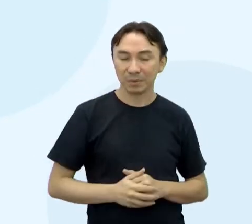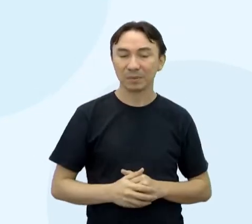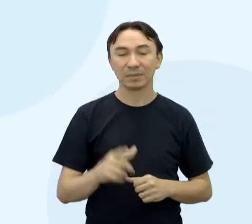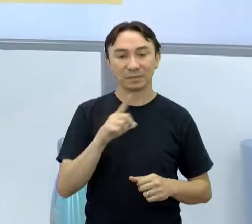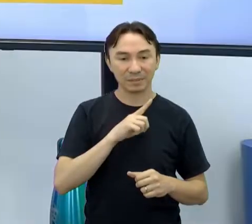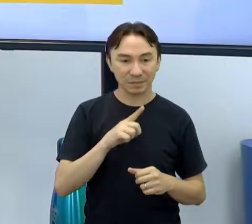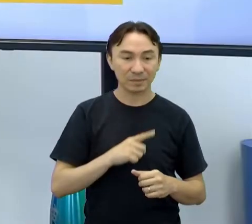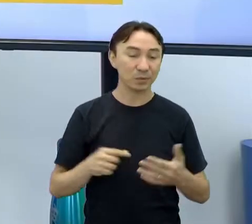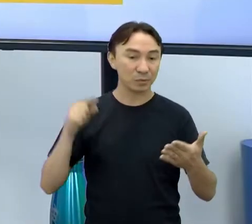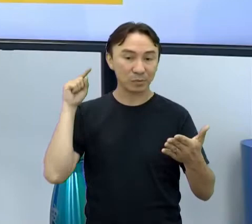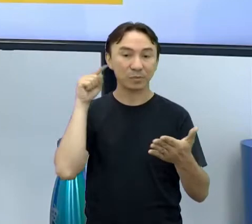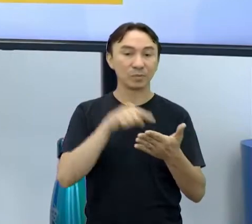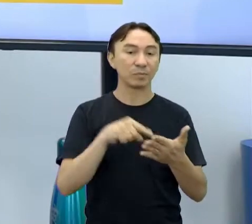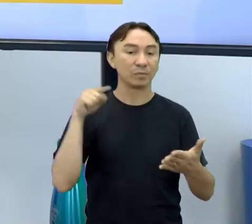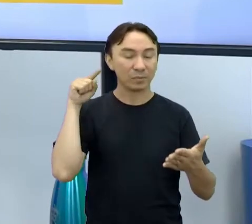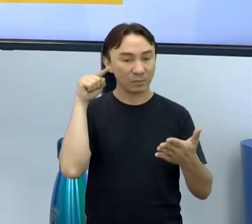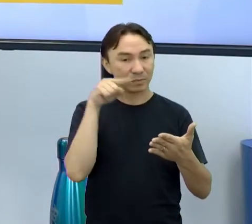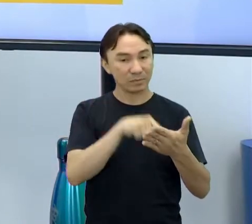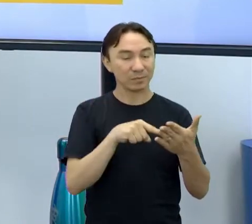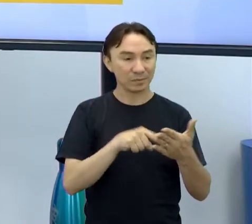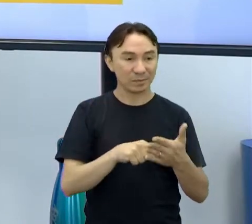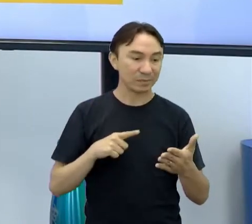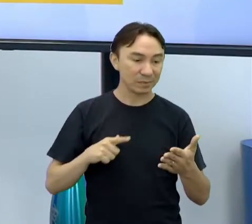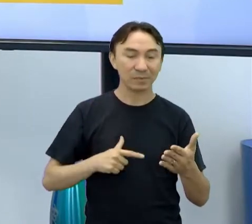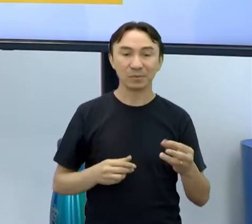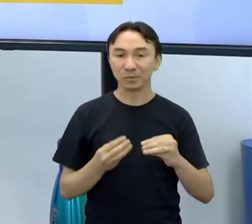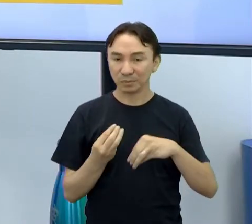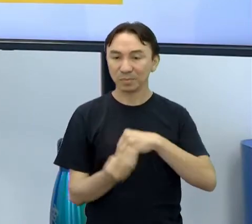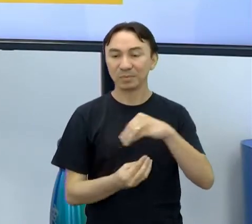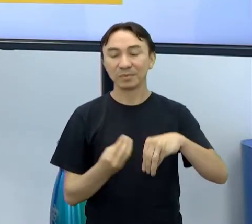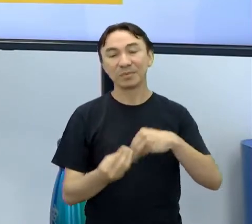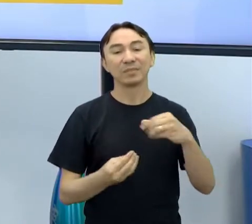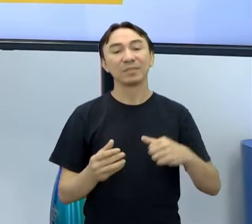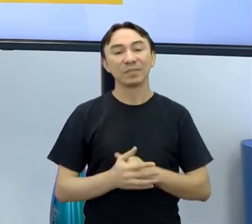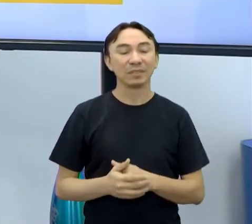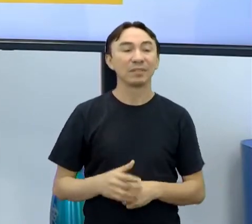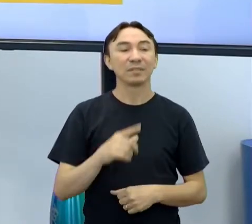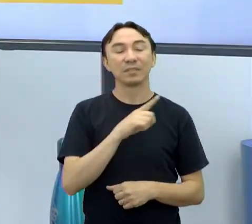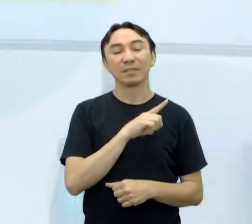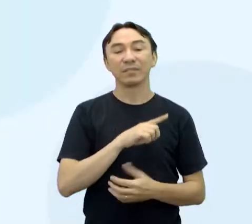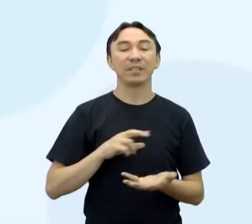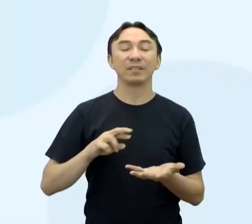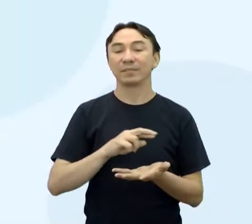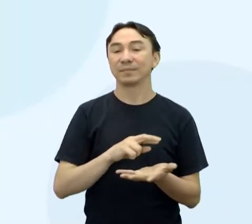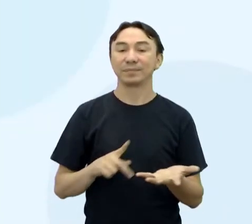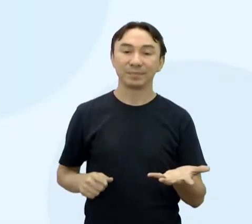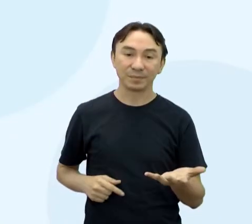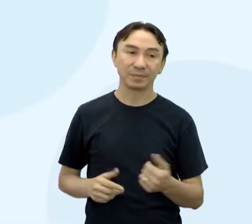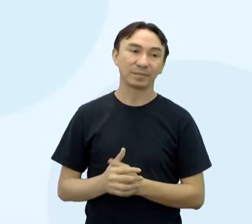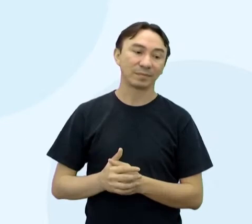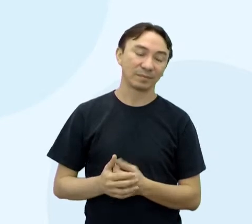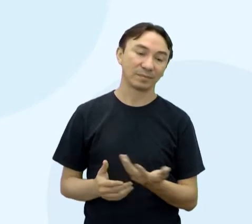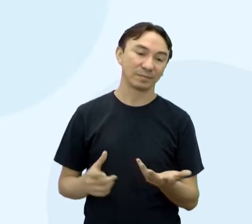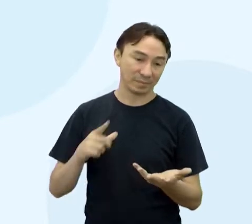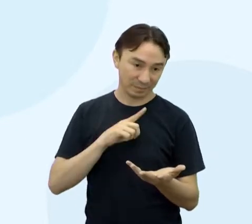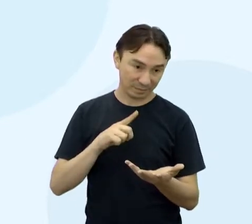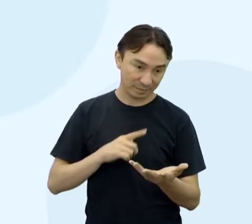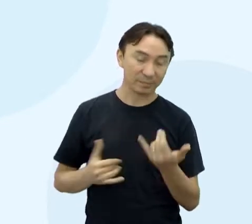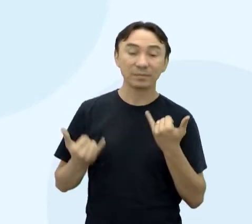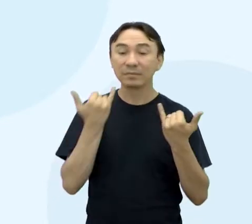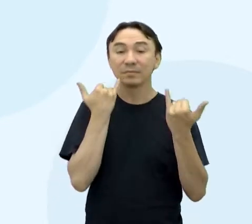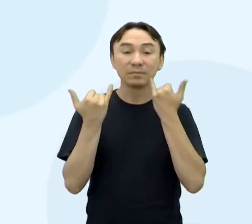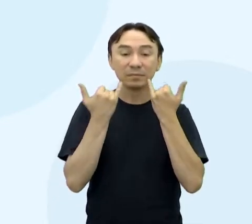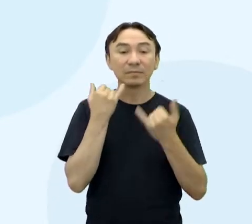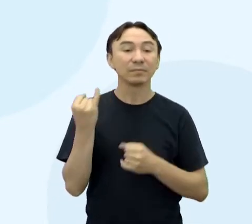né, eles se entrelaçam, tá bom? E aí temos uma informação importante aí na tela para vocês. Então, tem